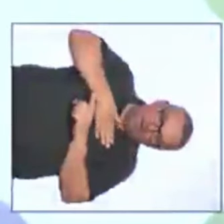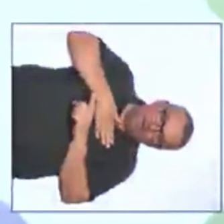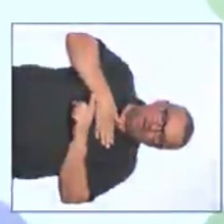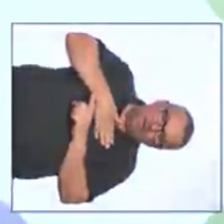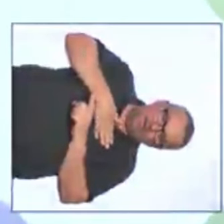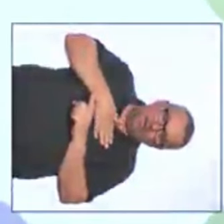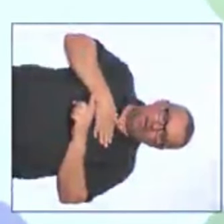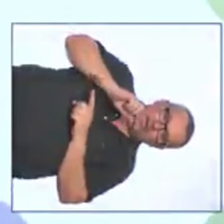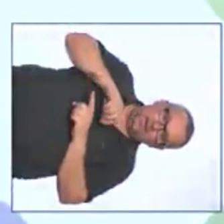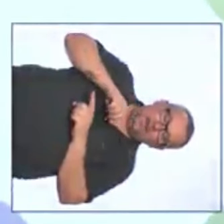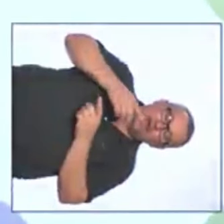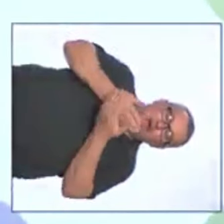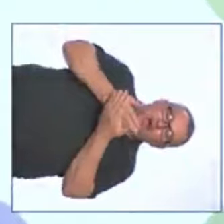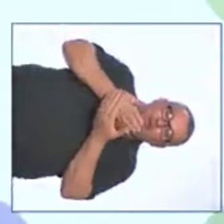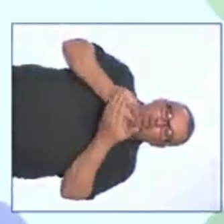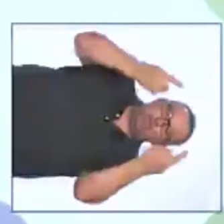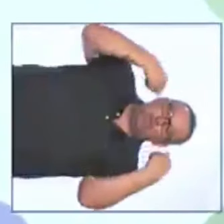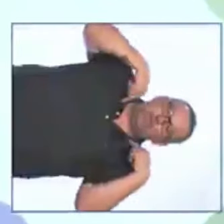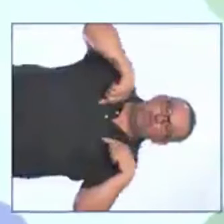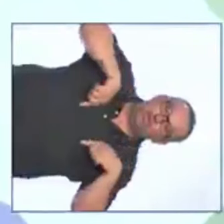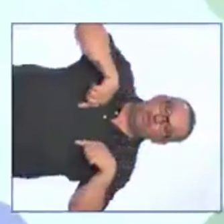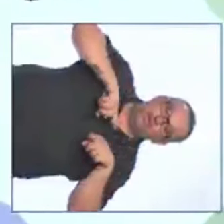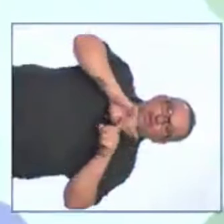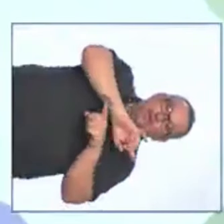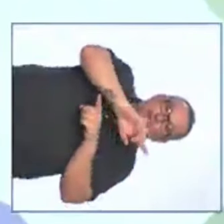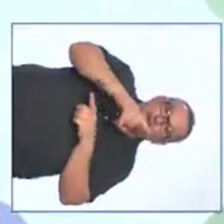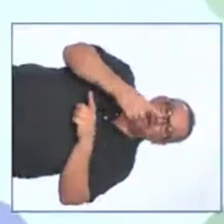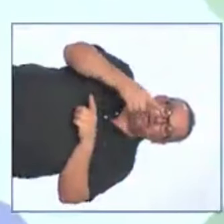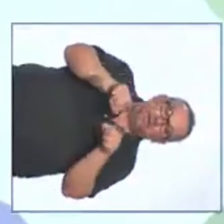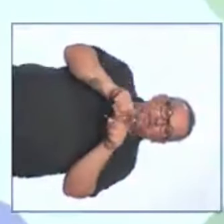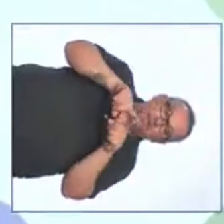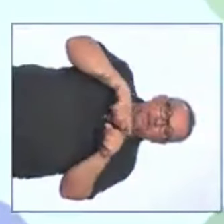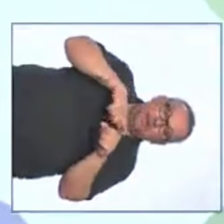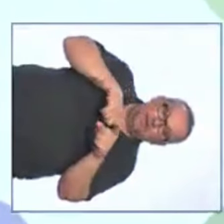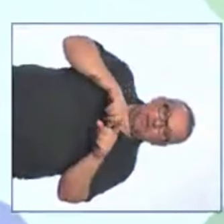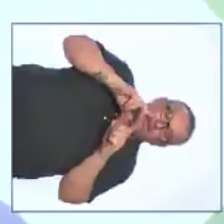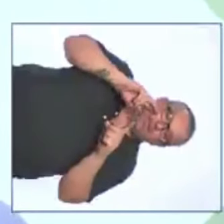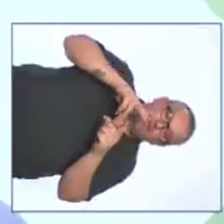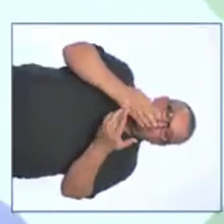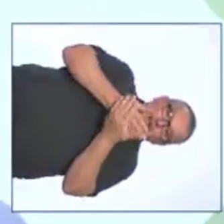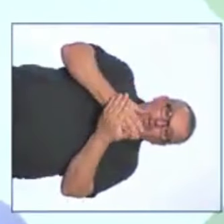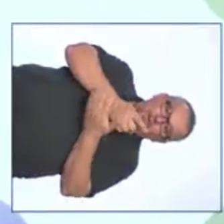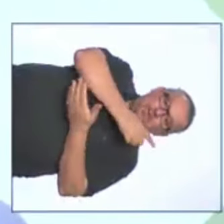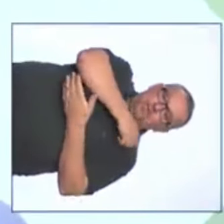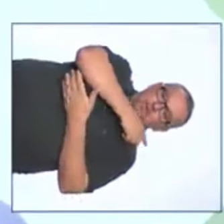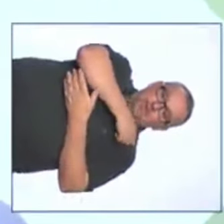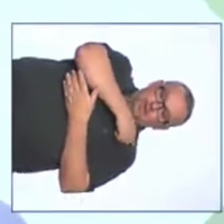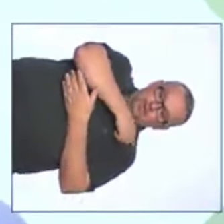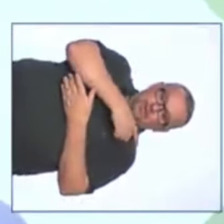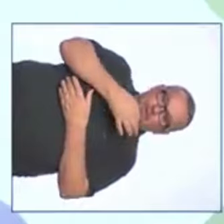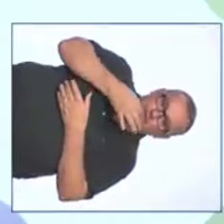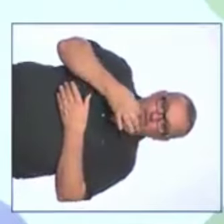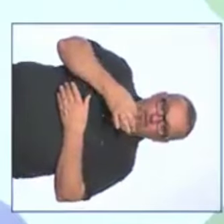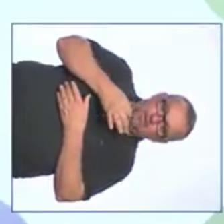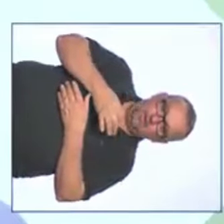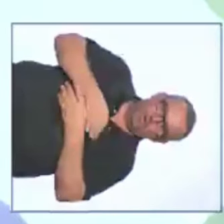especializei mais foi em antropologia então cada um aí também tem seus ramos mas isso você pode ver na aula do primeiro ano eu acho que